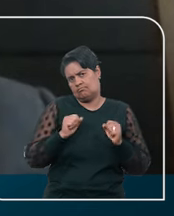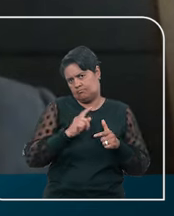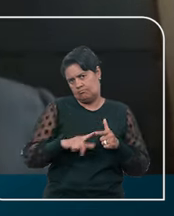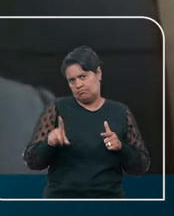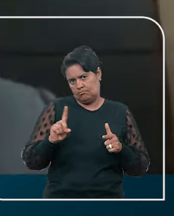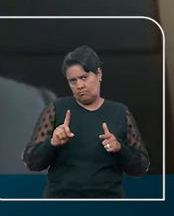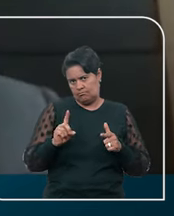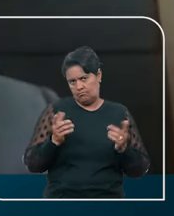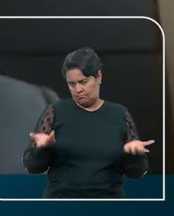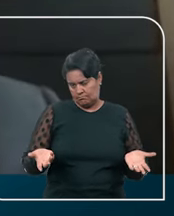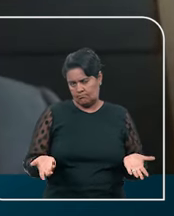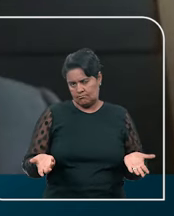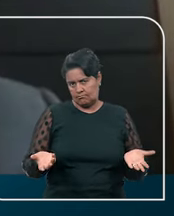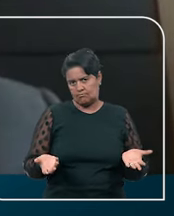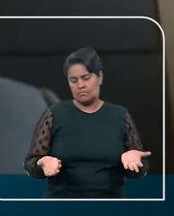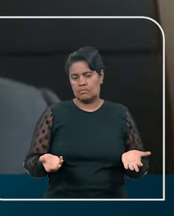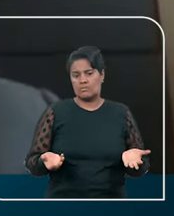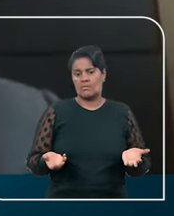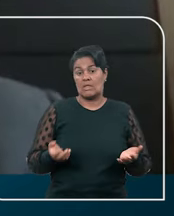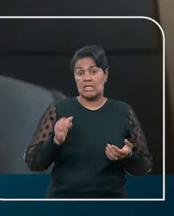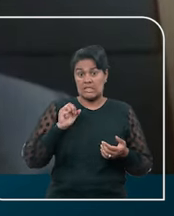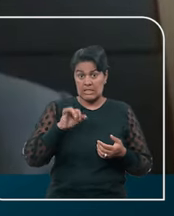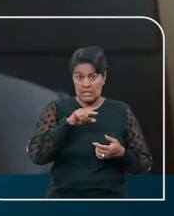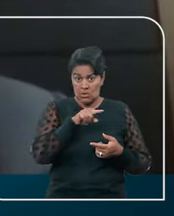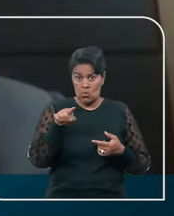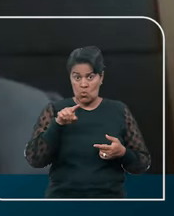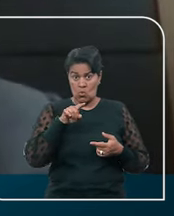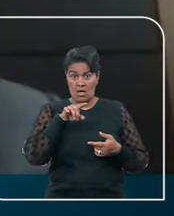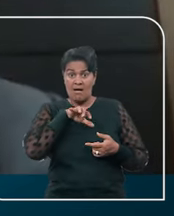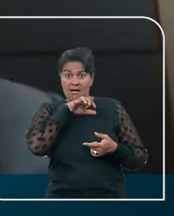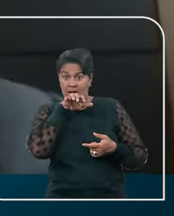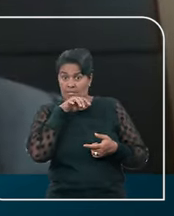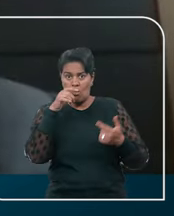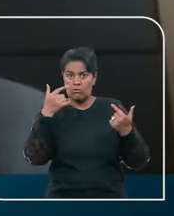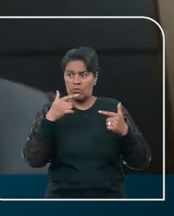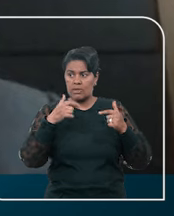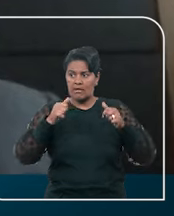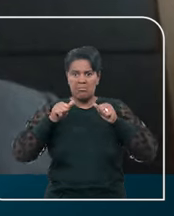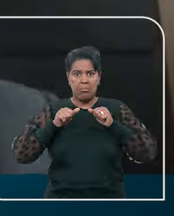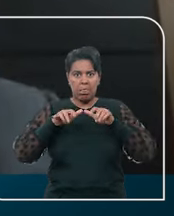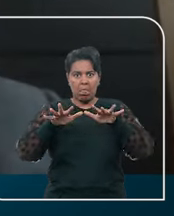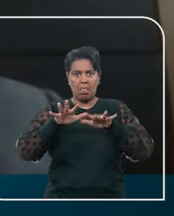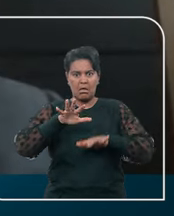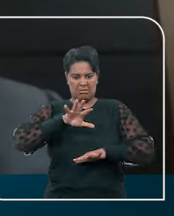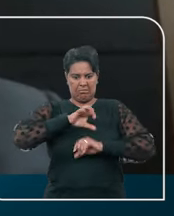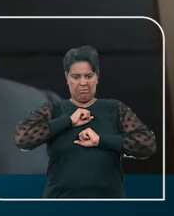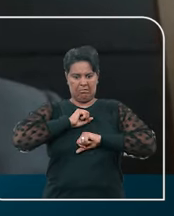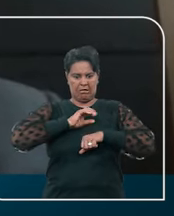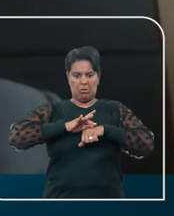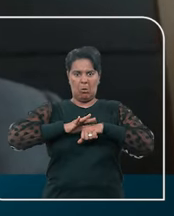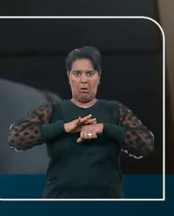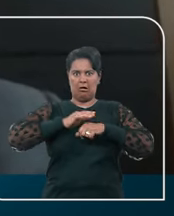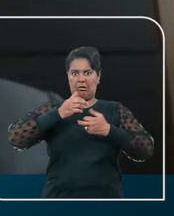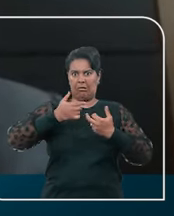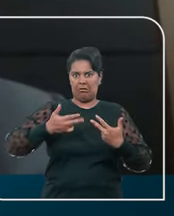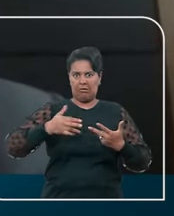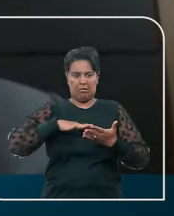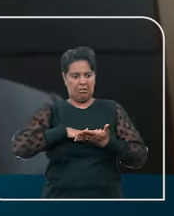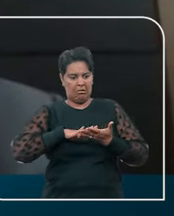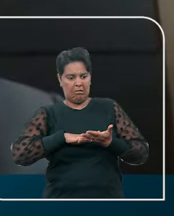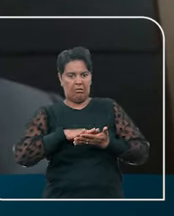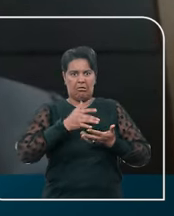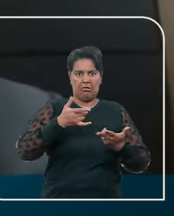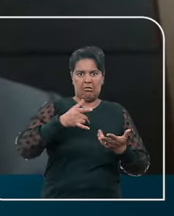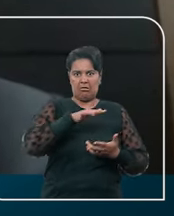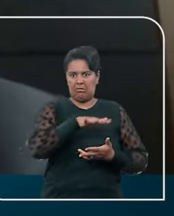demais moradores e senão animal que é vetor de doenças infecto contagiosas eh se um animal que coloca em risco a